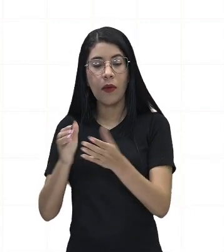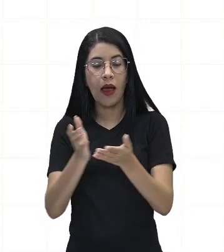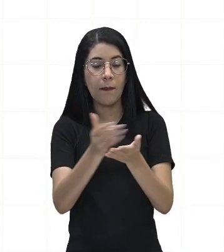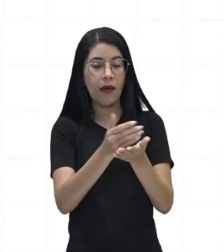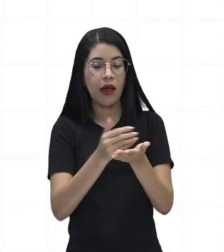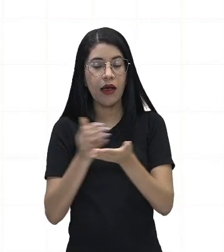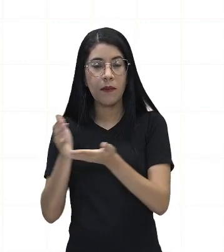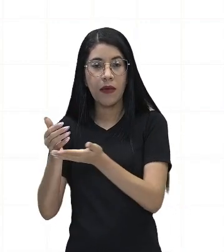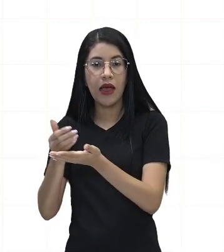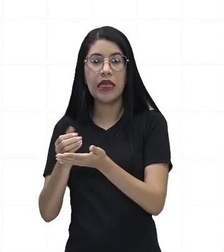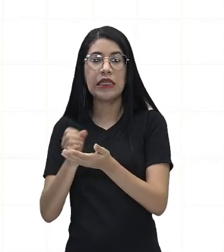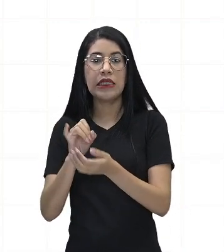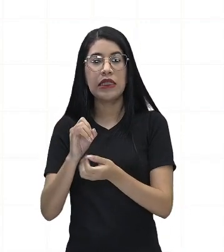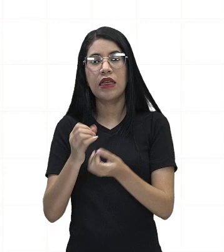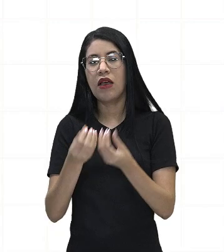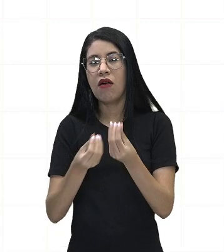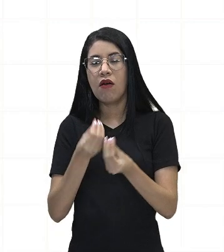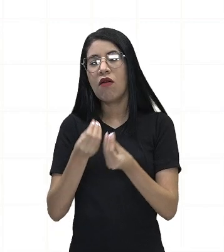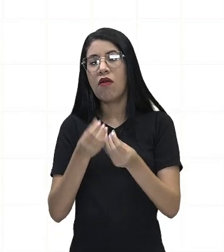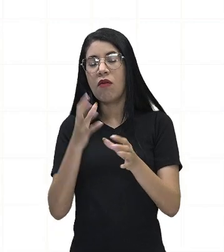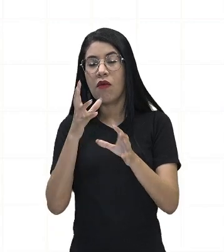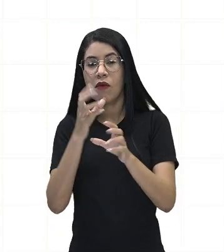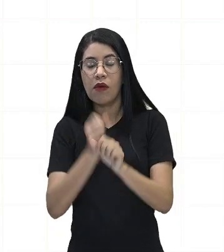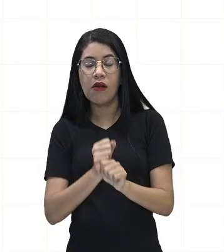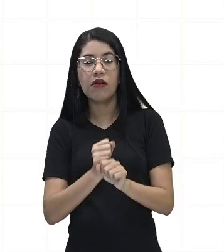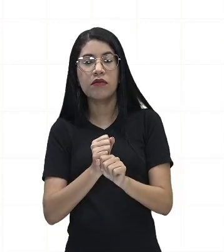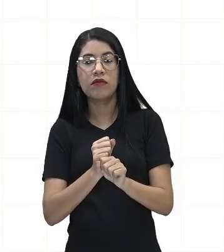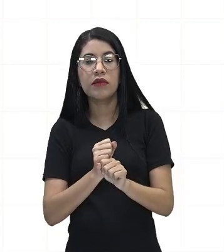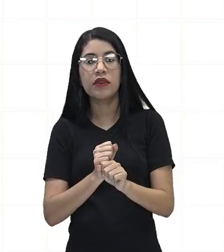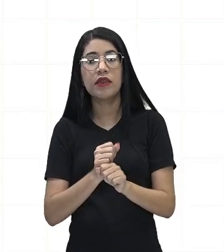ao todo. Então, aí a gente tem um gráfico de